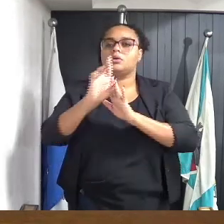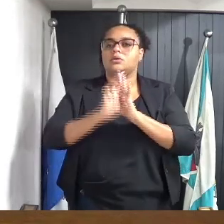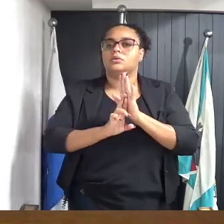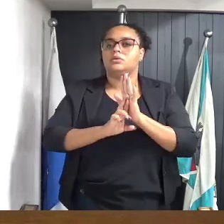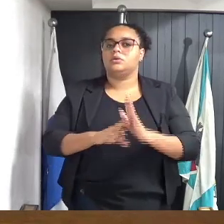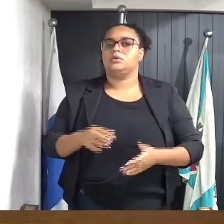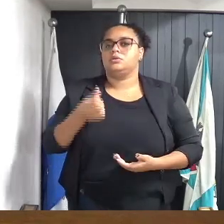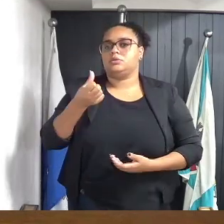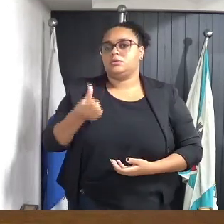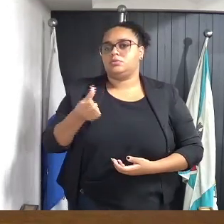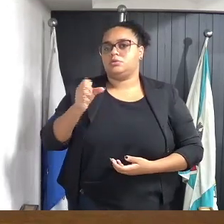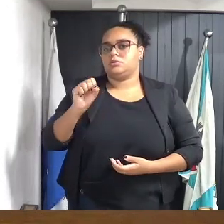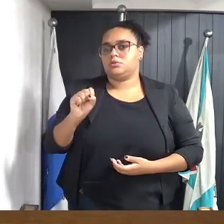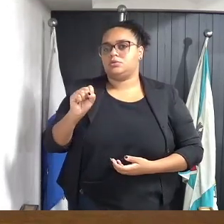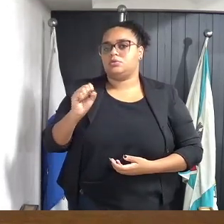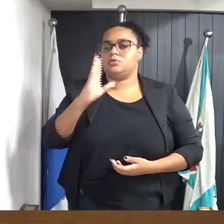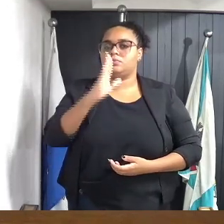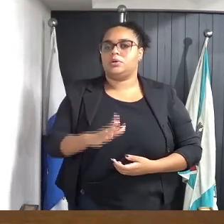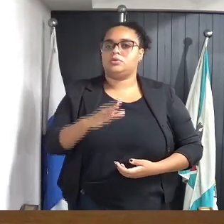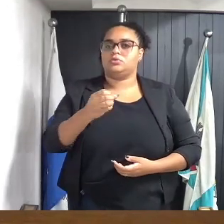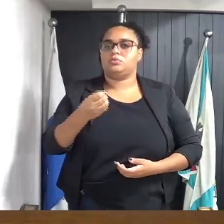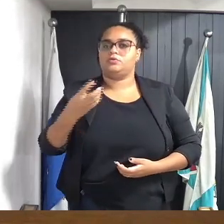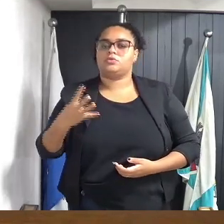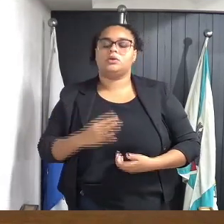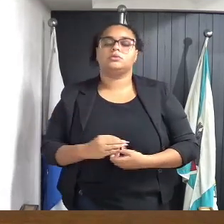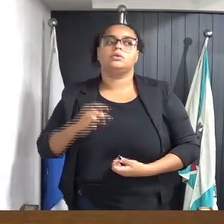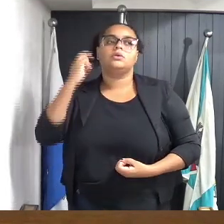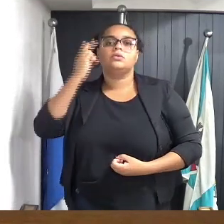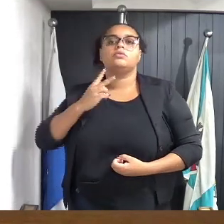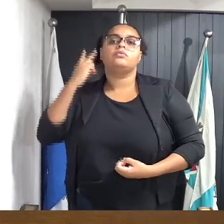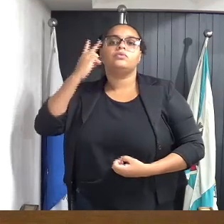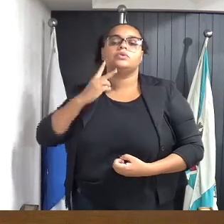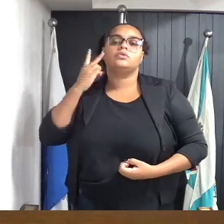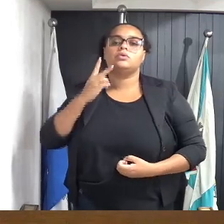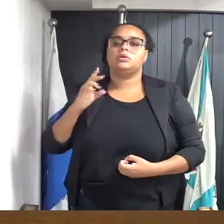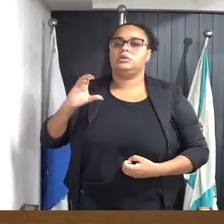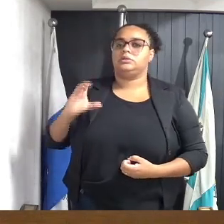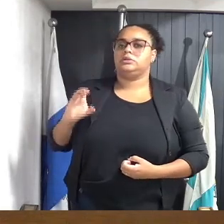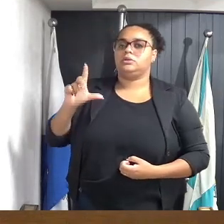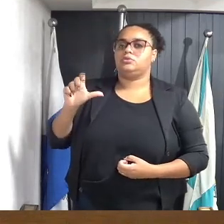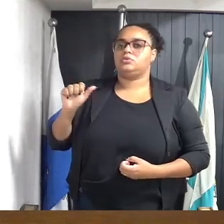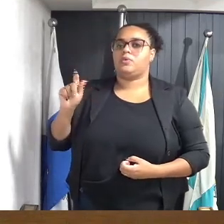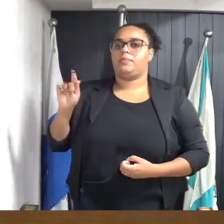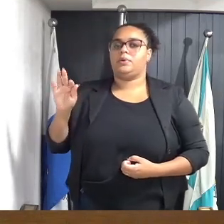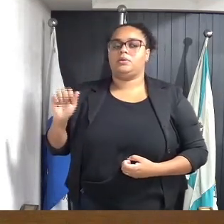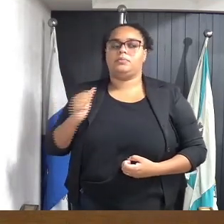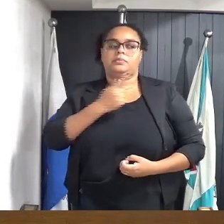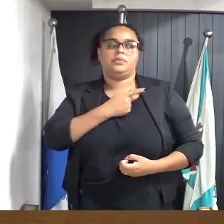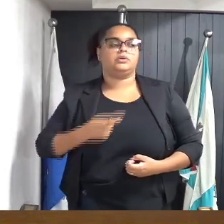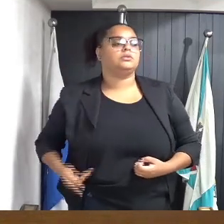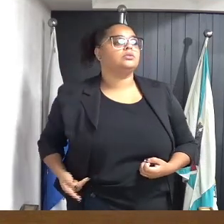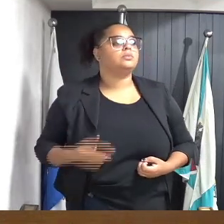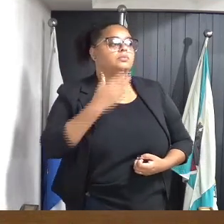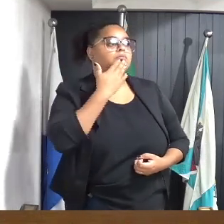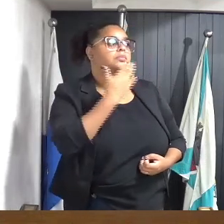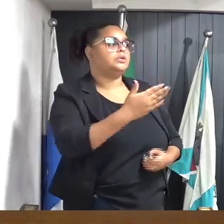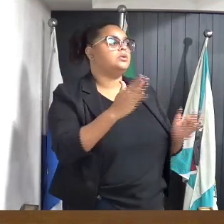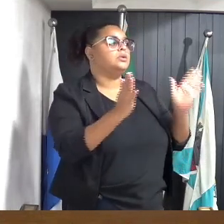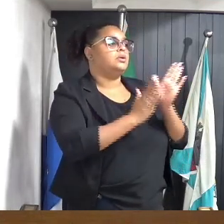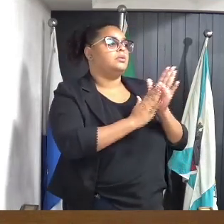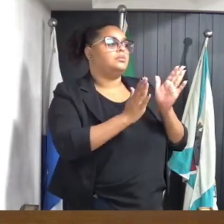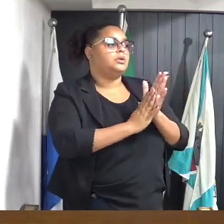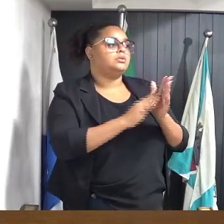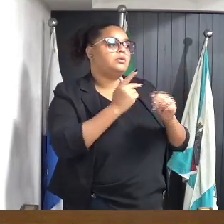Requerimento número 6.608/2024, do excelentíssimo senhor vereador Celso Luiz Pereira do Nascimento, consignando moção